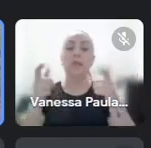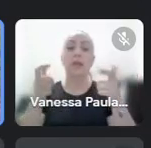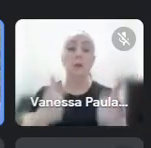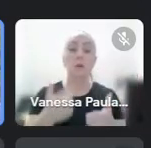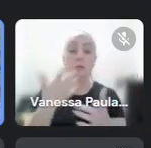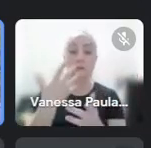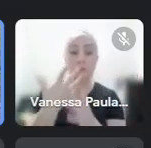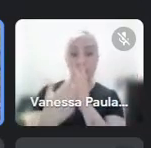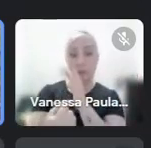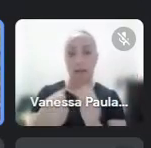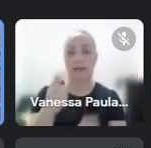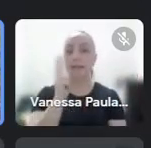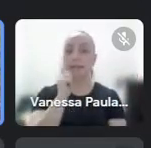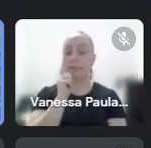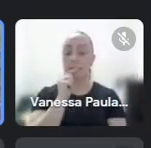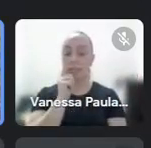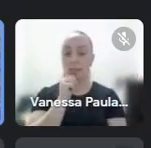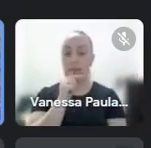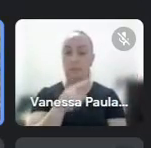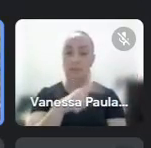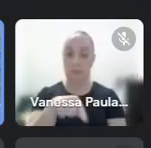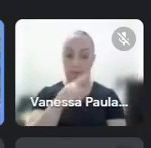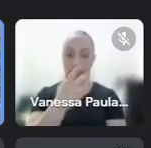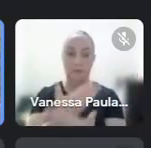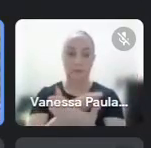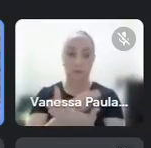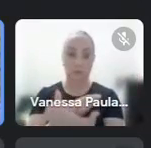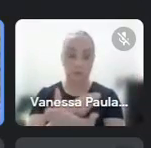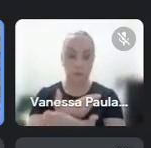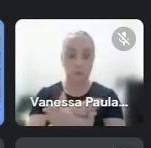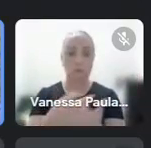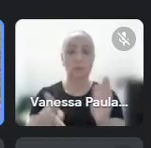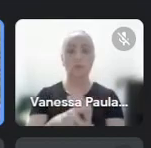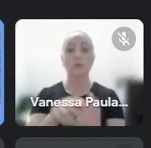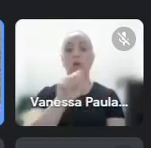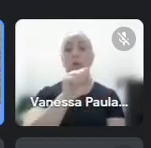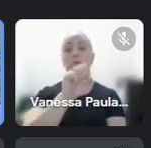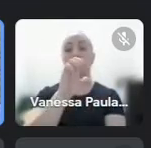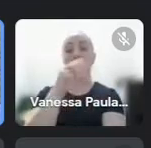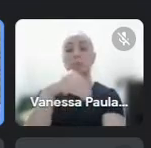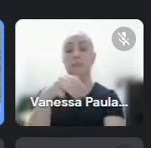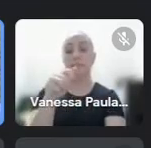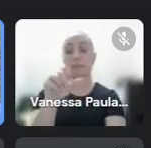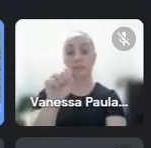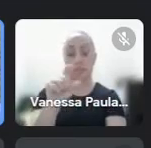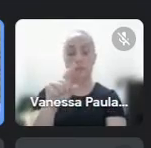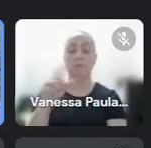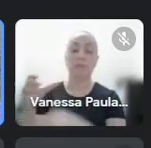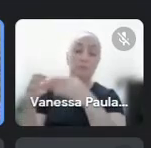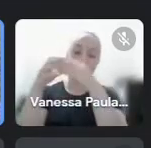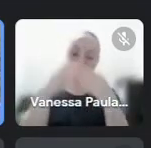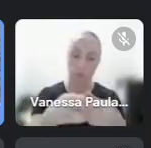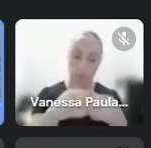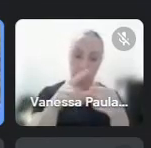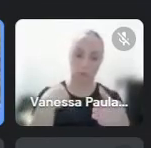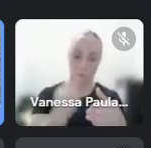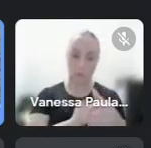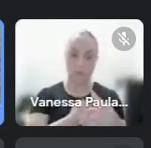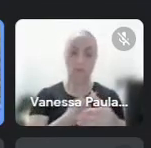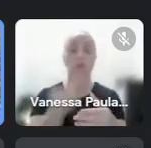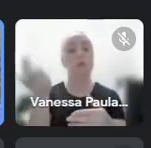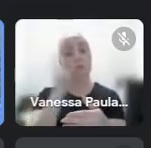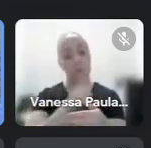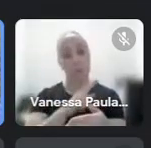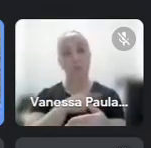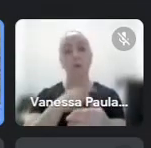água, né? Esse estudo foi quando a SEMAS enviou uma equipe conosco e aí nós conseguimos um